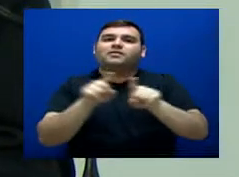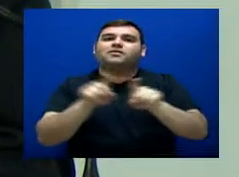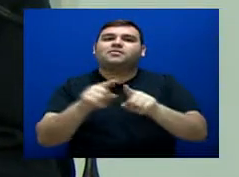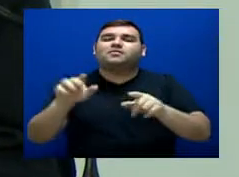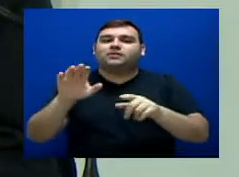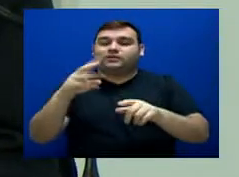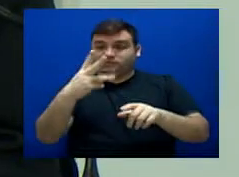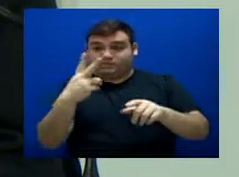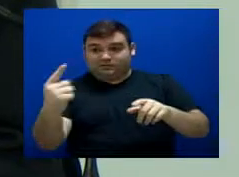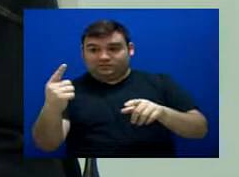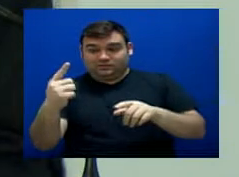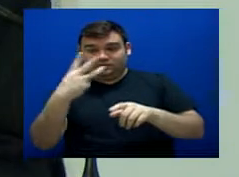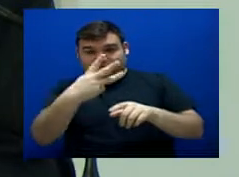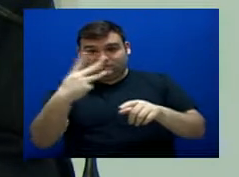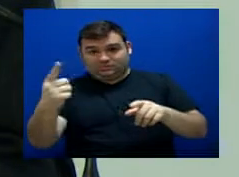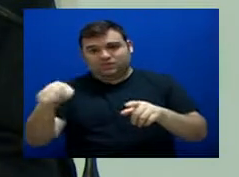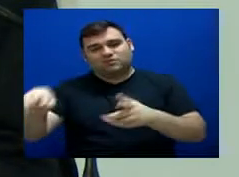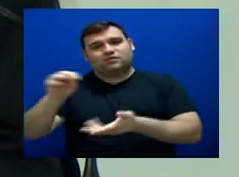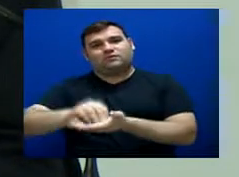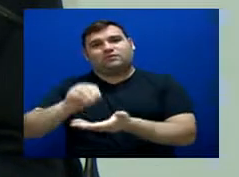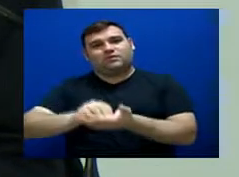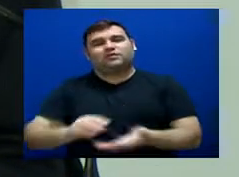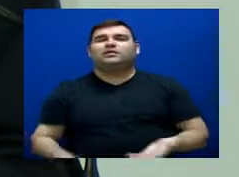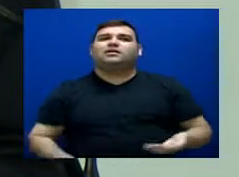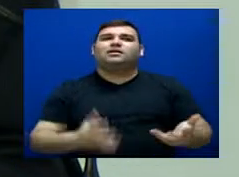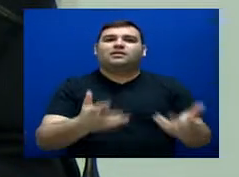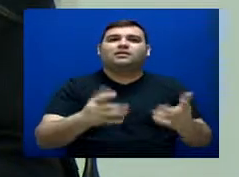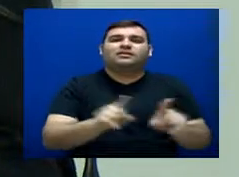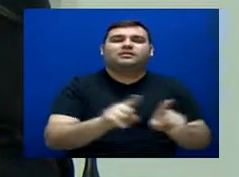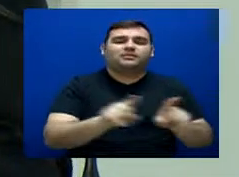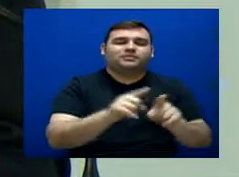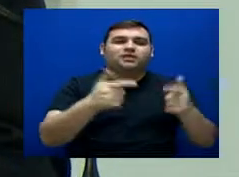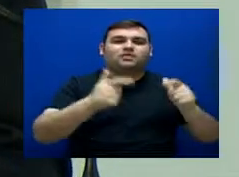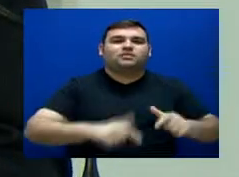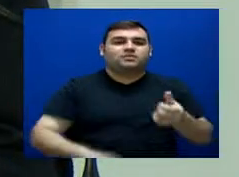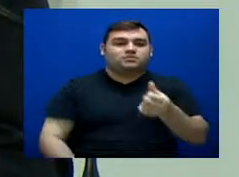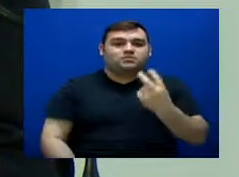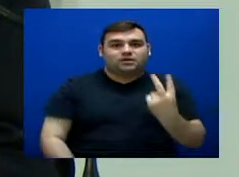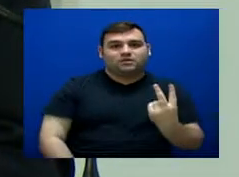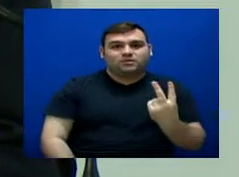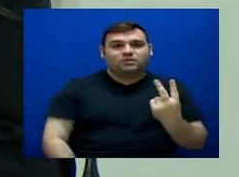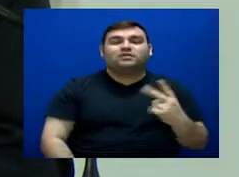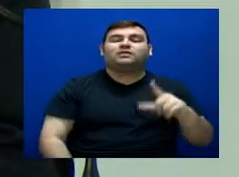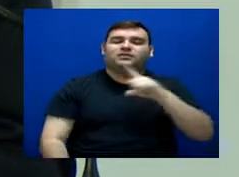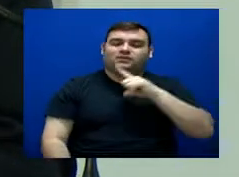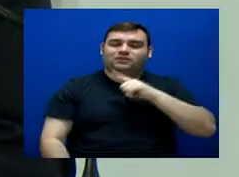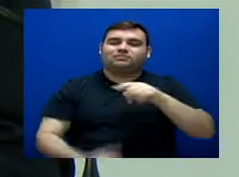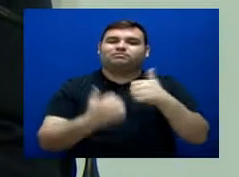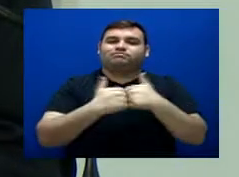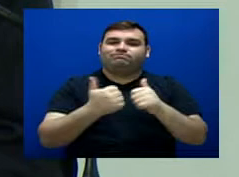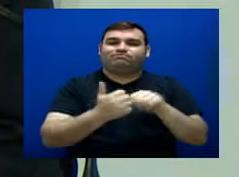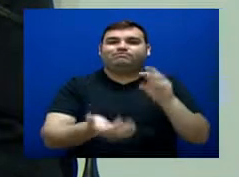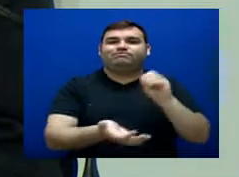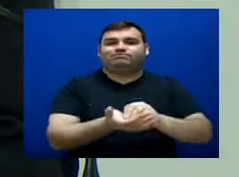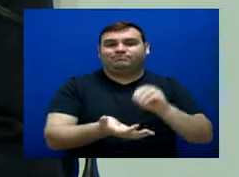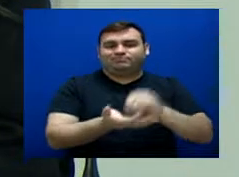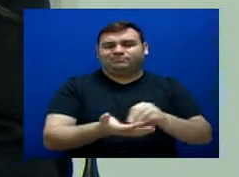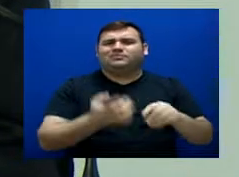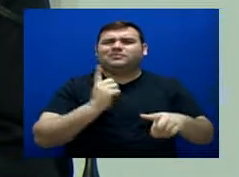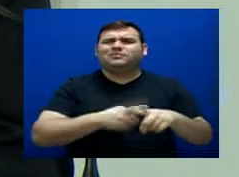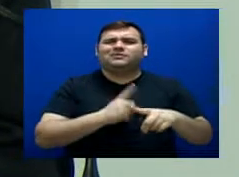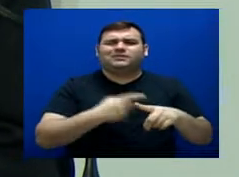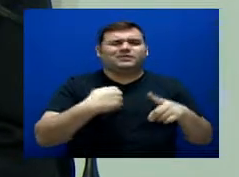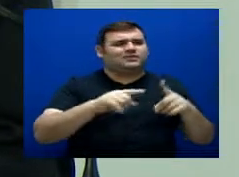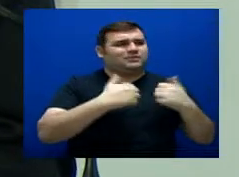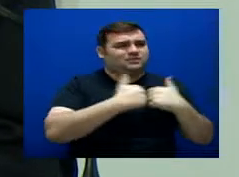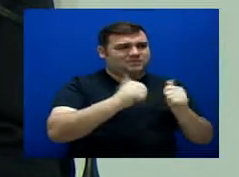o Éden, que está faltando um ônibus lá, queremos que ele atenda o Parque São Bento 1 e 2, que está faltando um ônibus lá. Porque se o